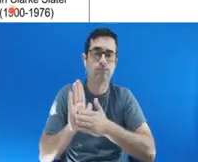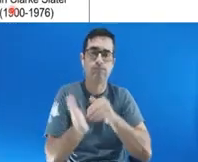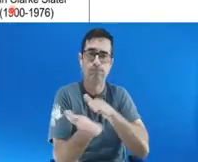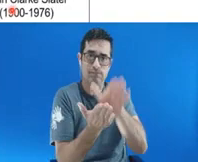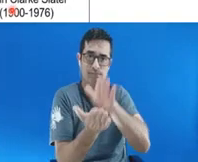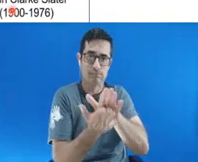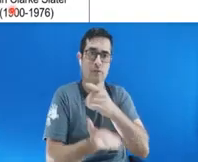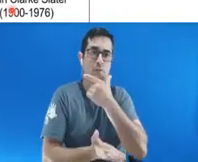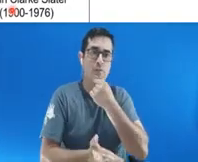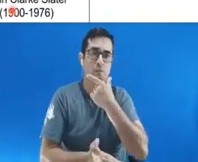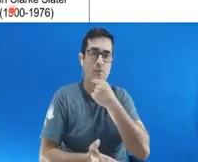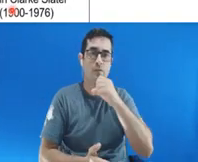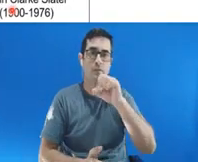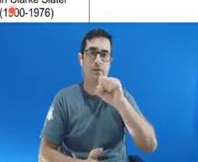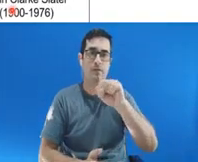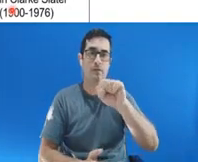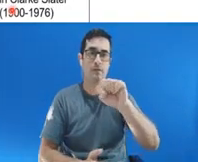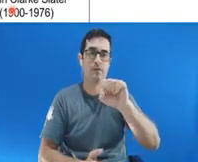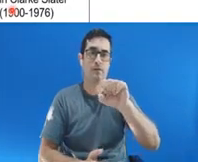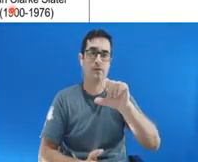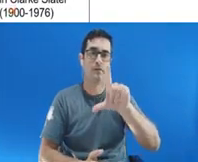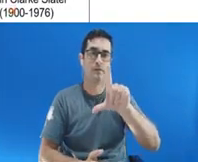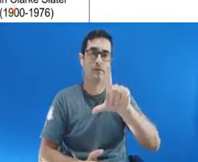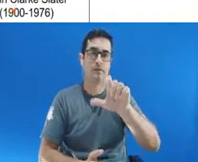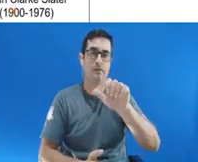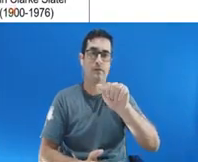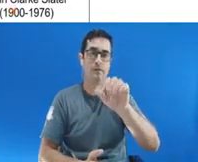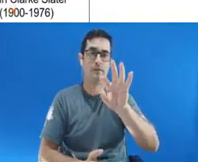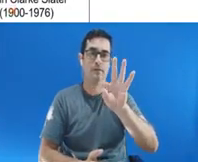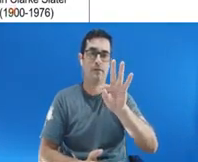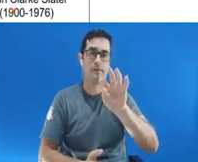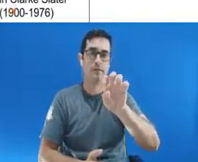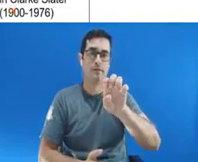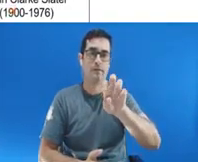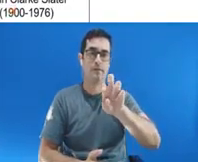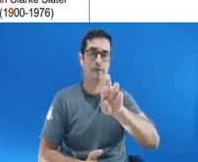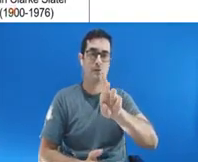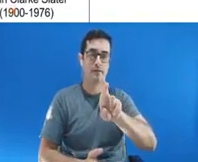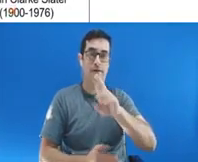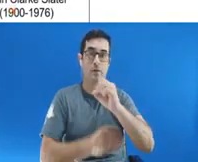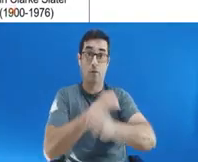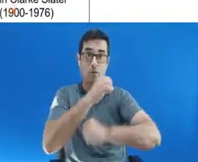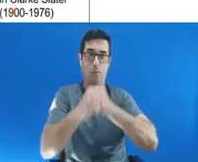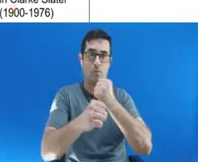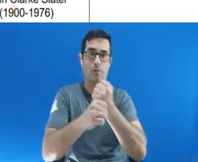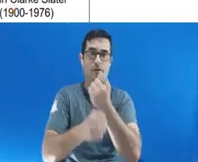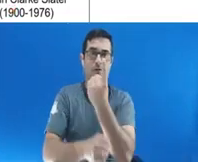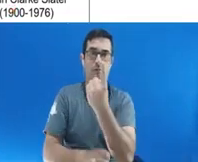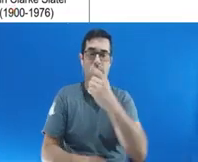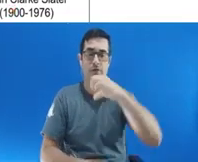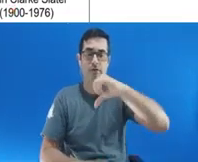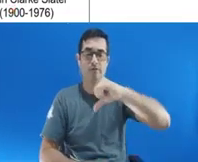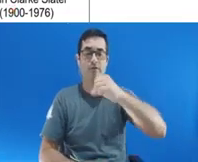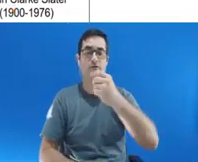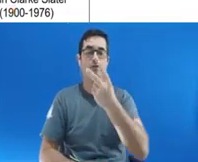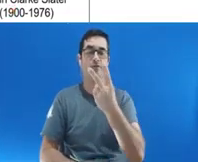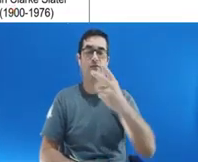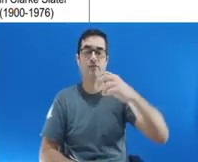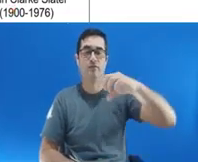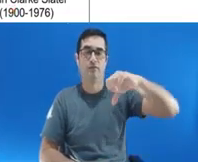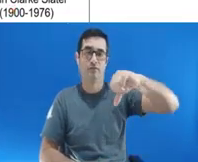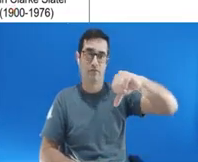Slater, que ele publicou em 1929, né, na década de 30. O que ele publicou?